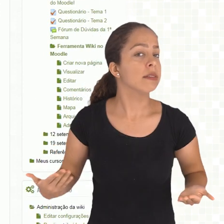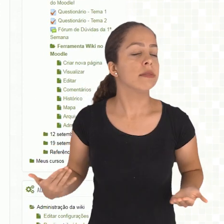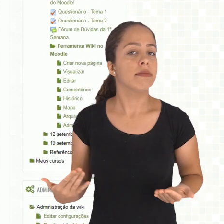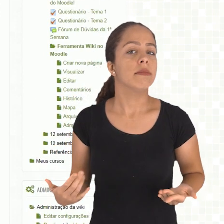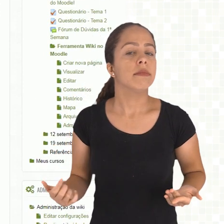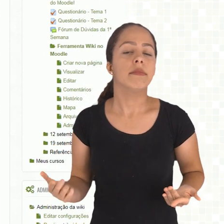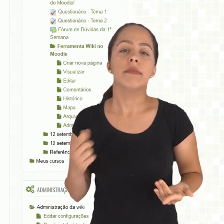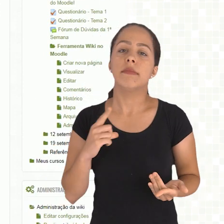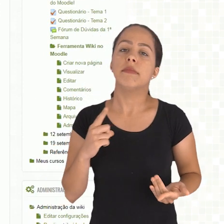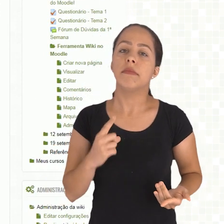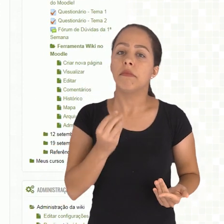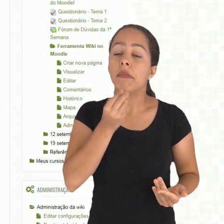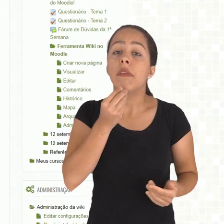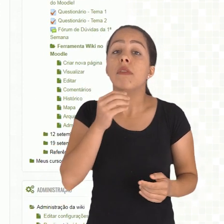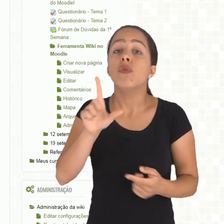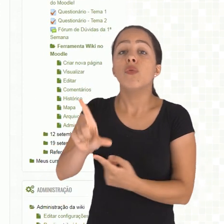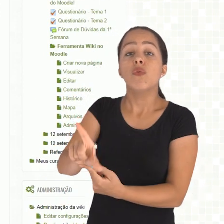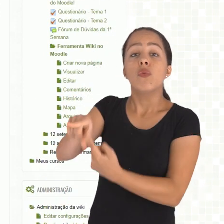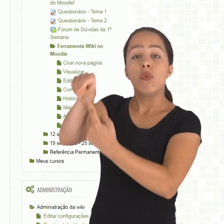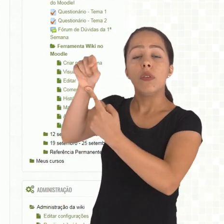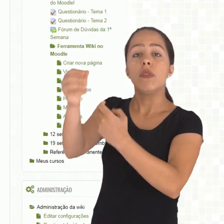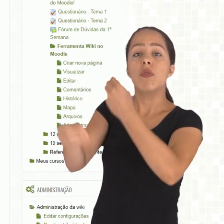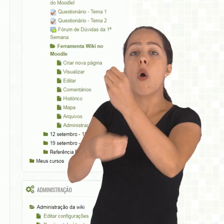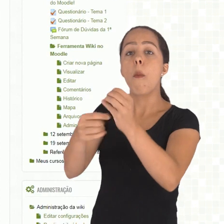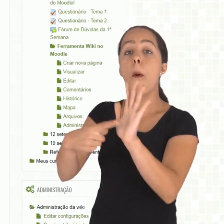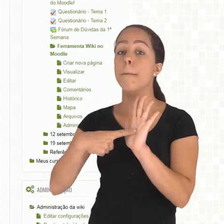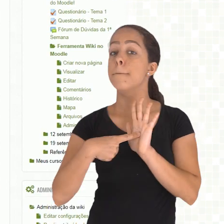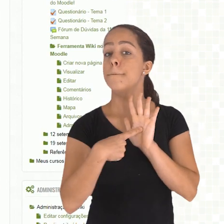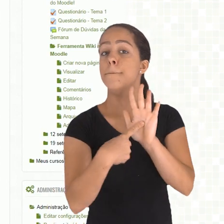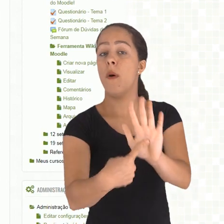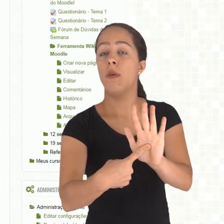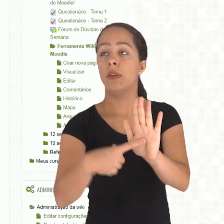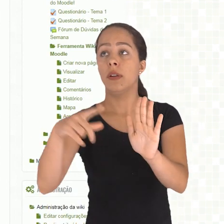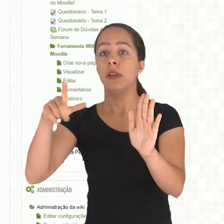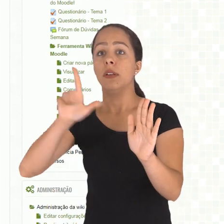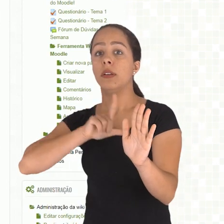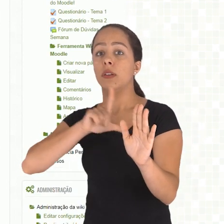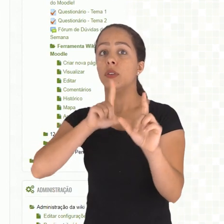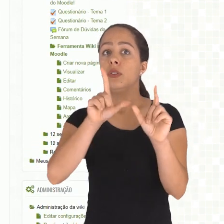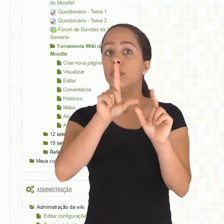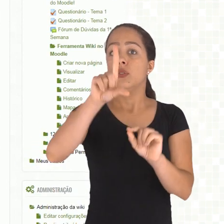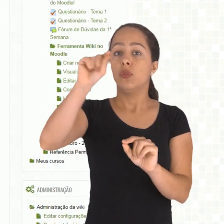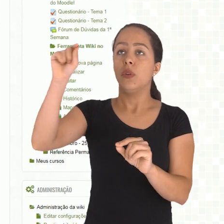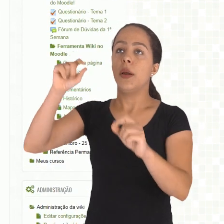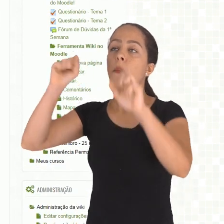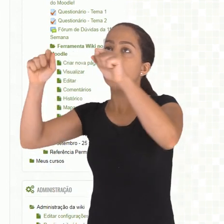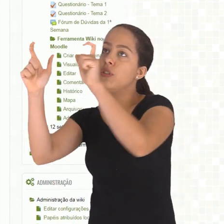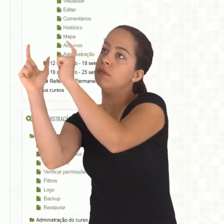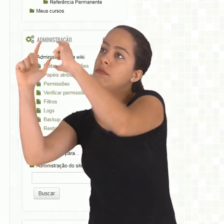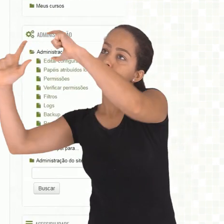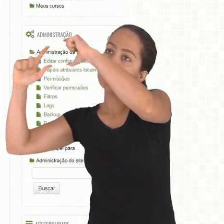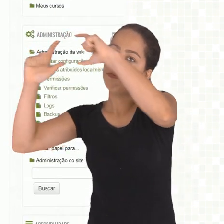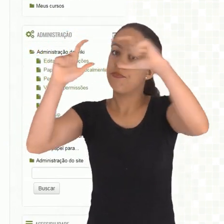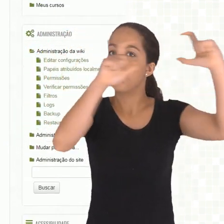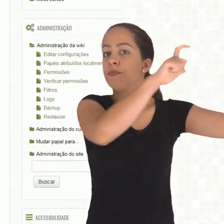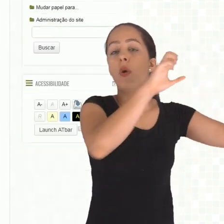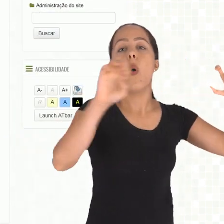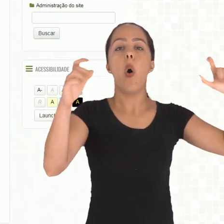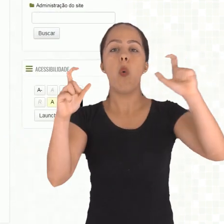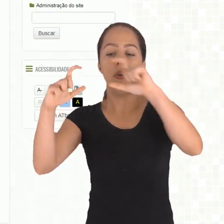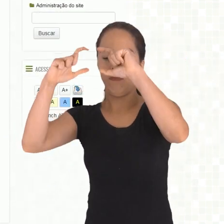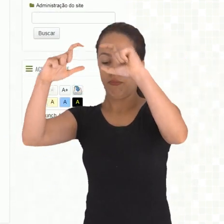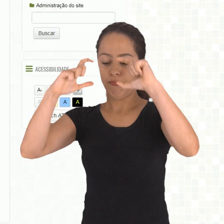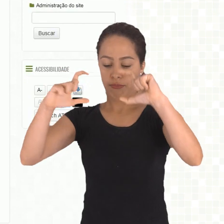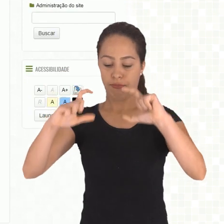e você consegue ver exatamente o que havia aqui por exemplo que foi trocado por isso aqui tá